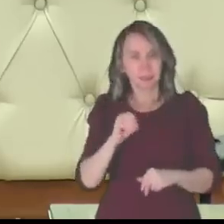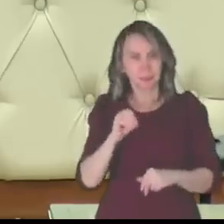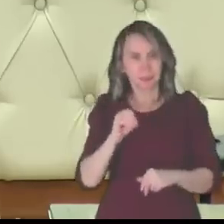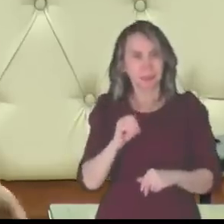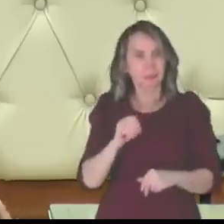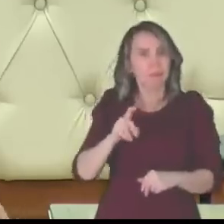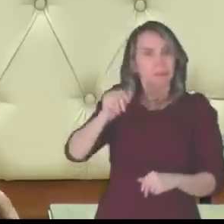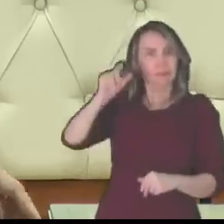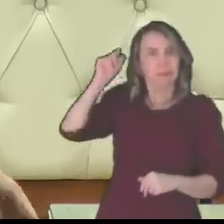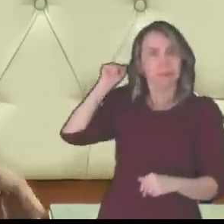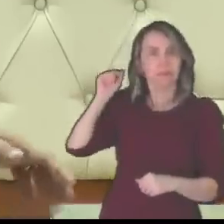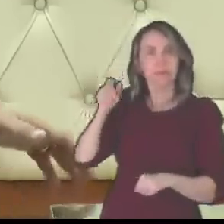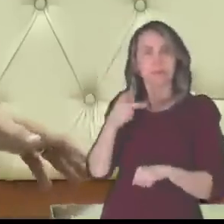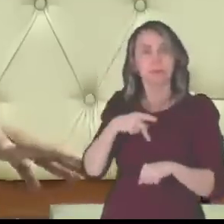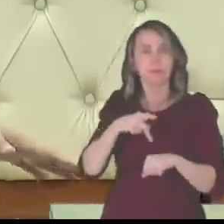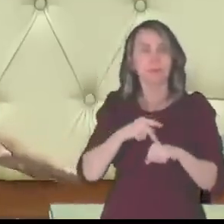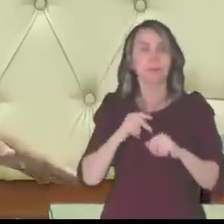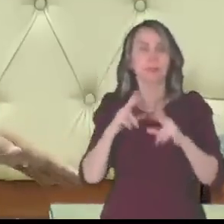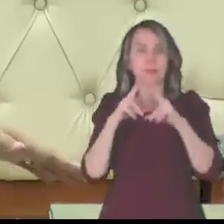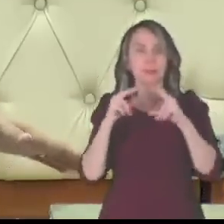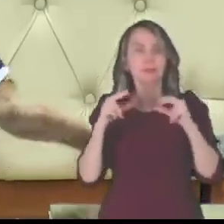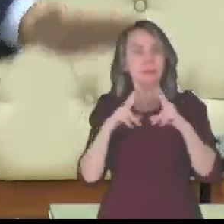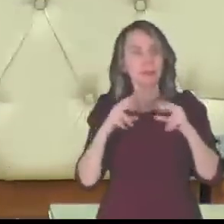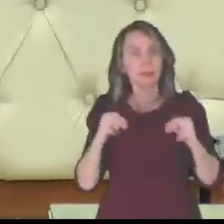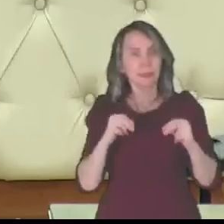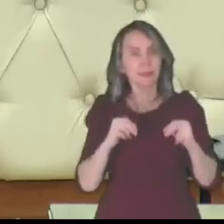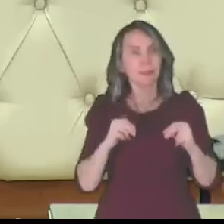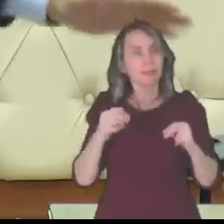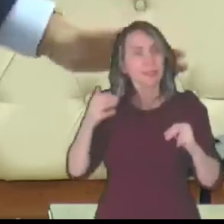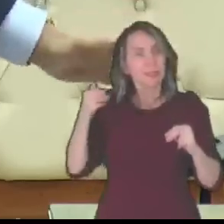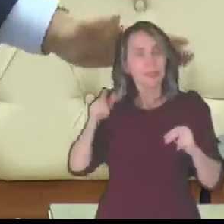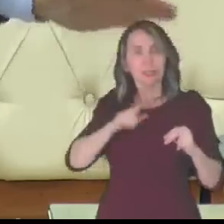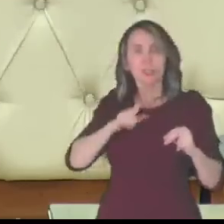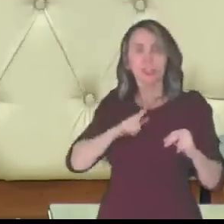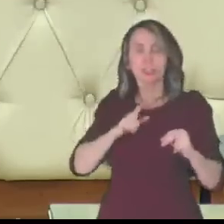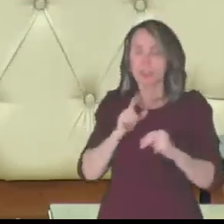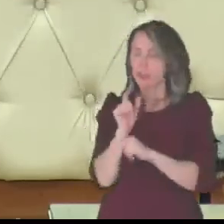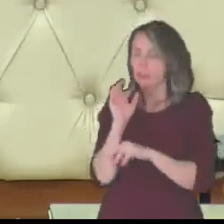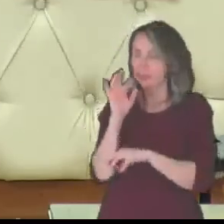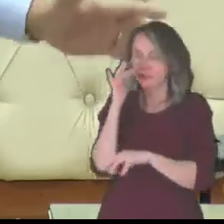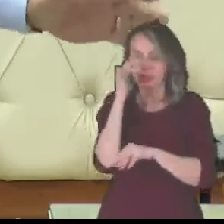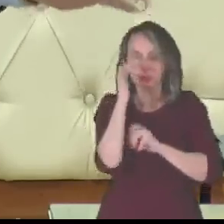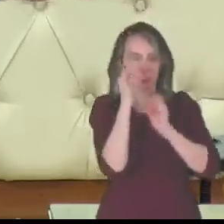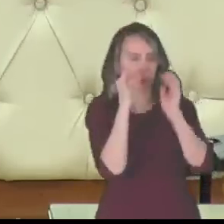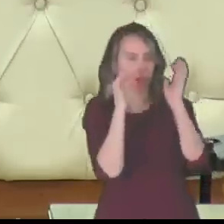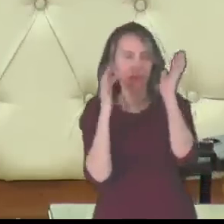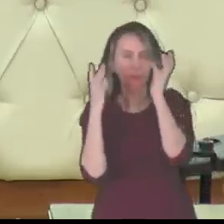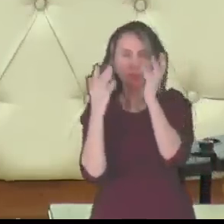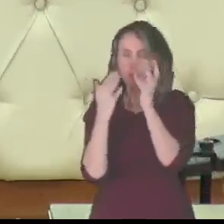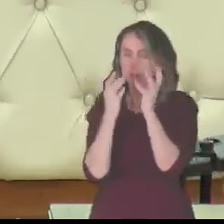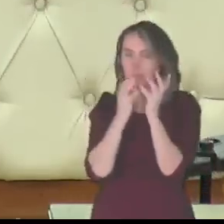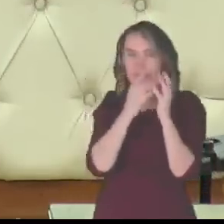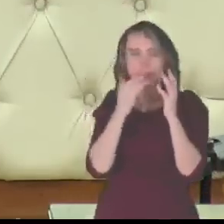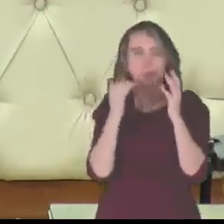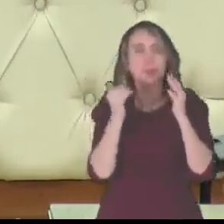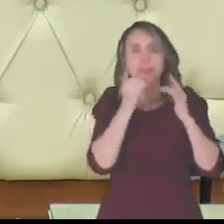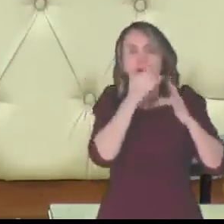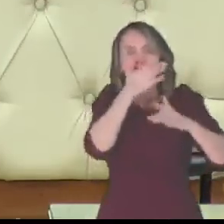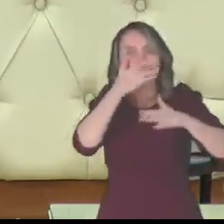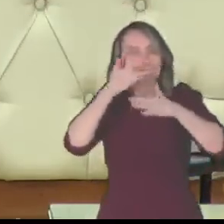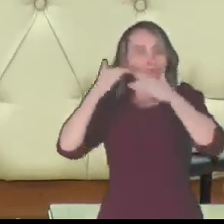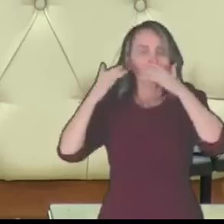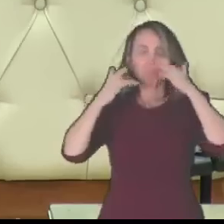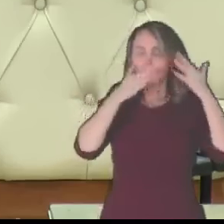que naquele tempo Líbano era só de Cedro era um cheiro de Cedro o vento batia